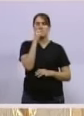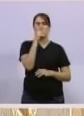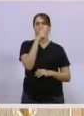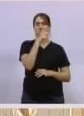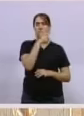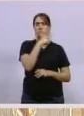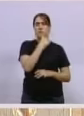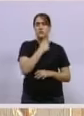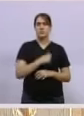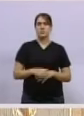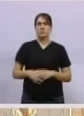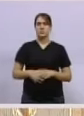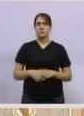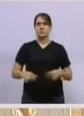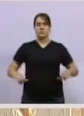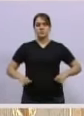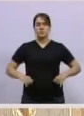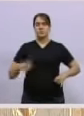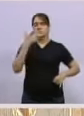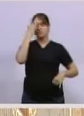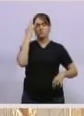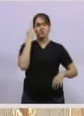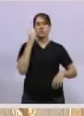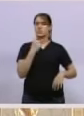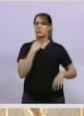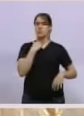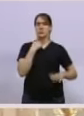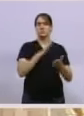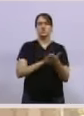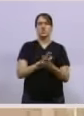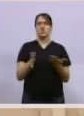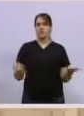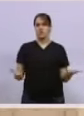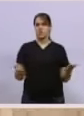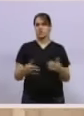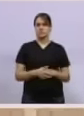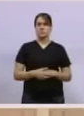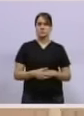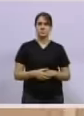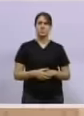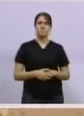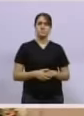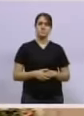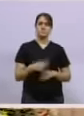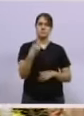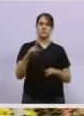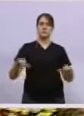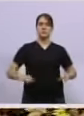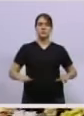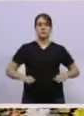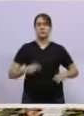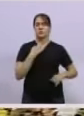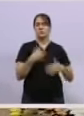O sofrimento do outro não pode ser em vão. A dor do outro não pode ser em vão. A sua dor não pode